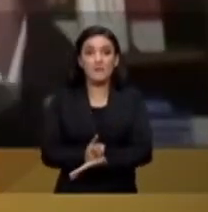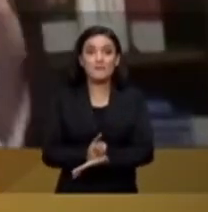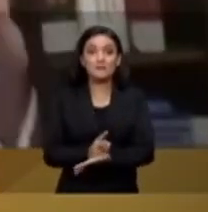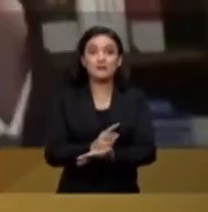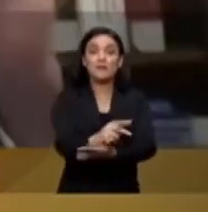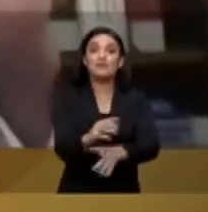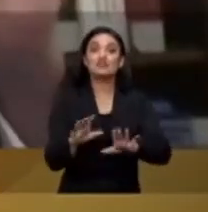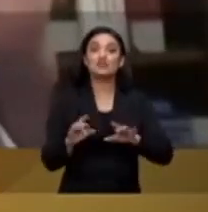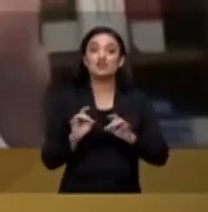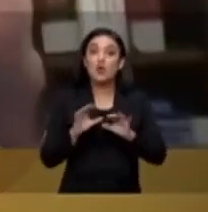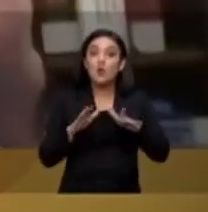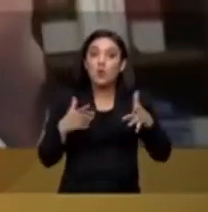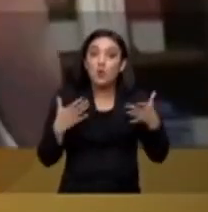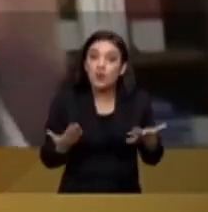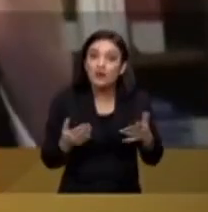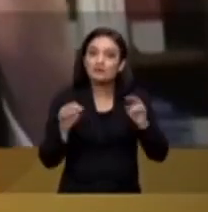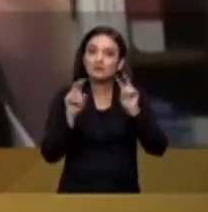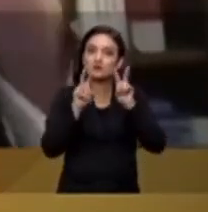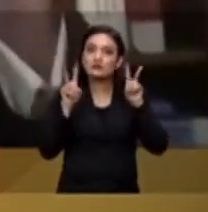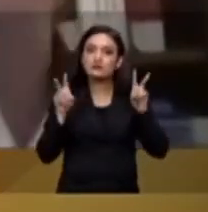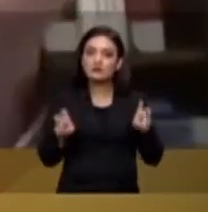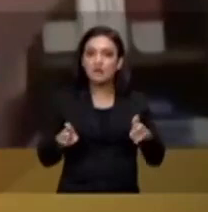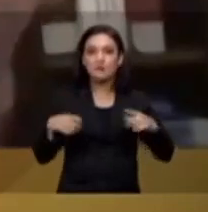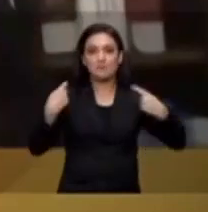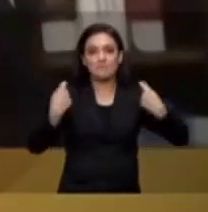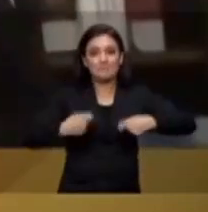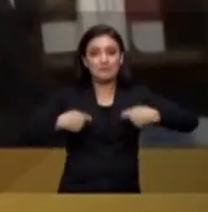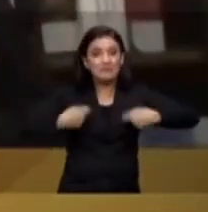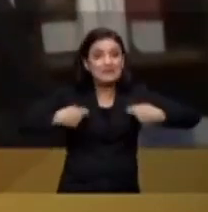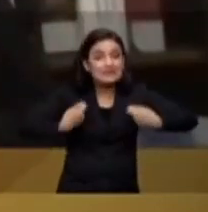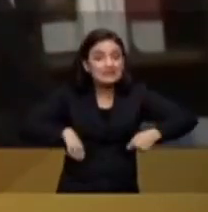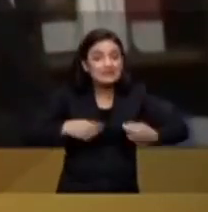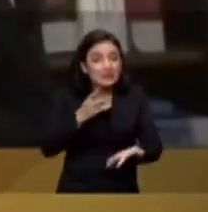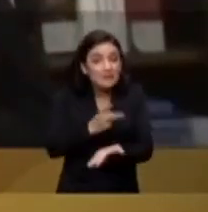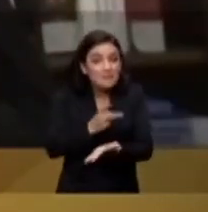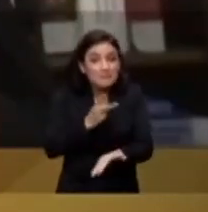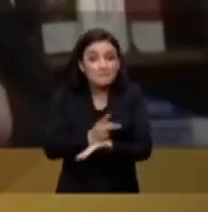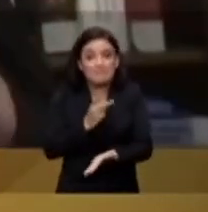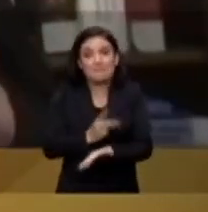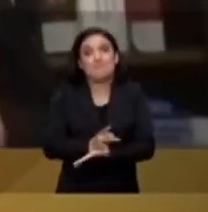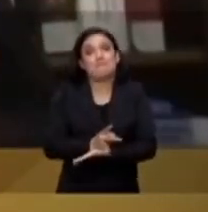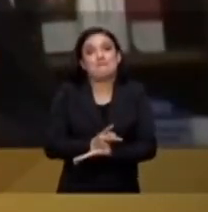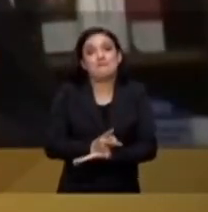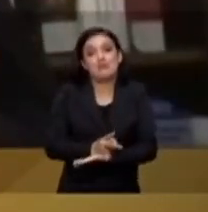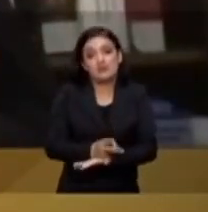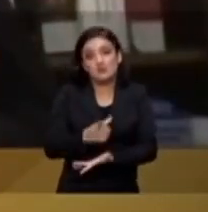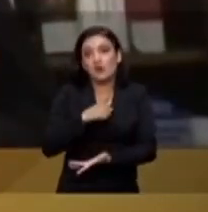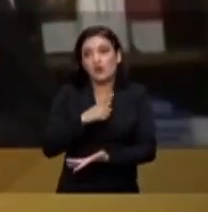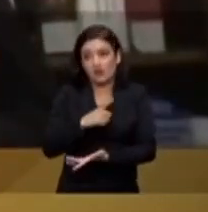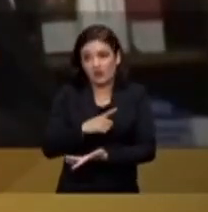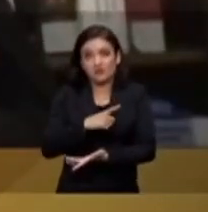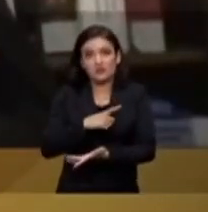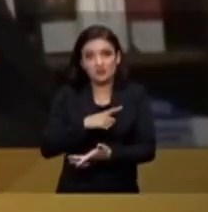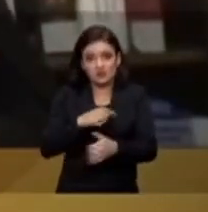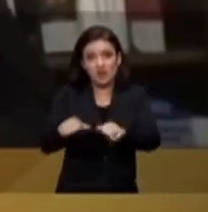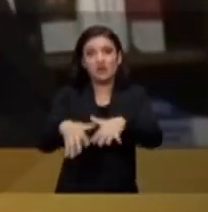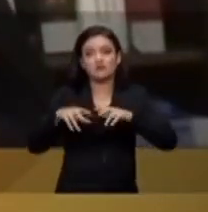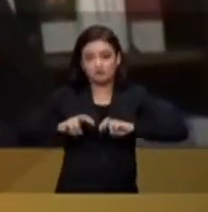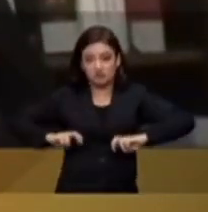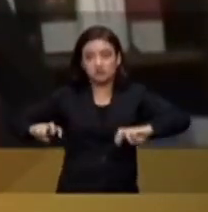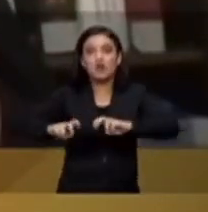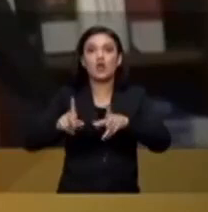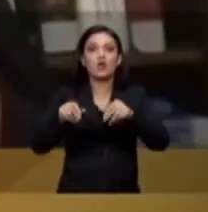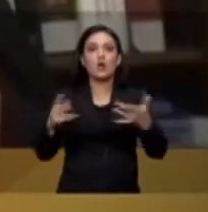questão realmente necessita da apreciação do colegiado maior, como é o caso agora dos exemplos, dos